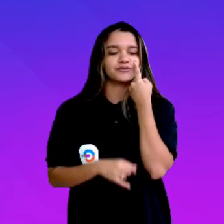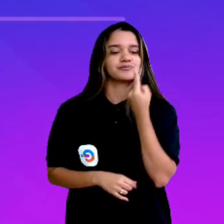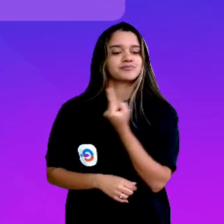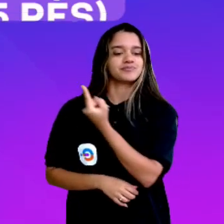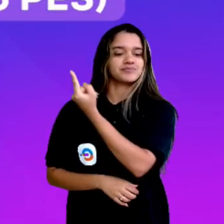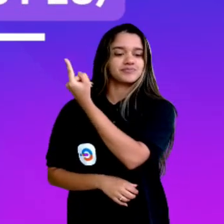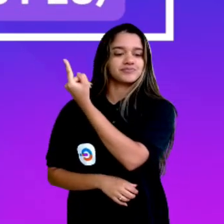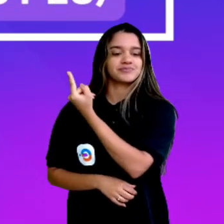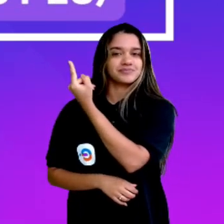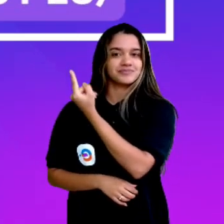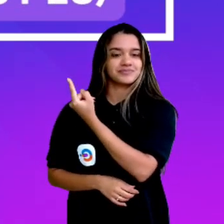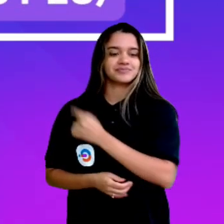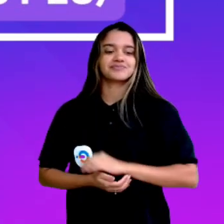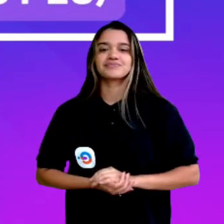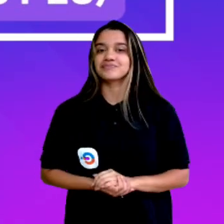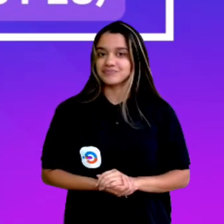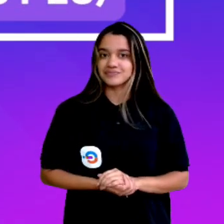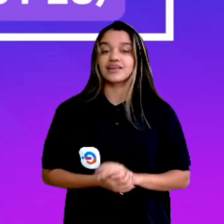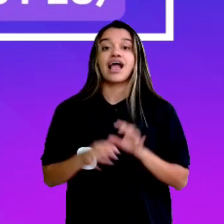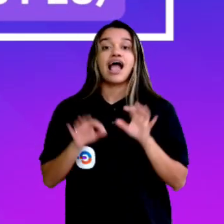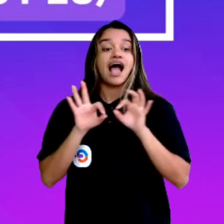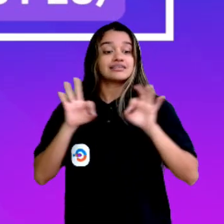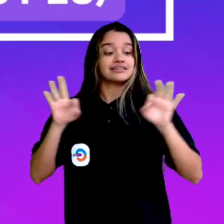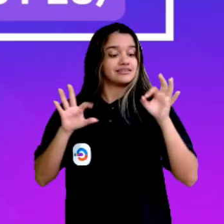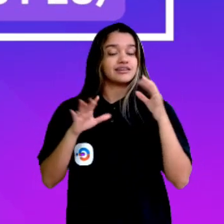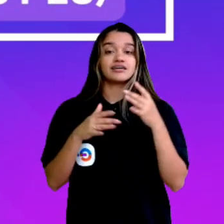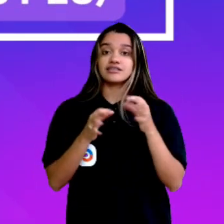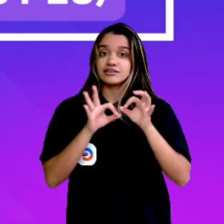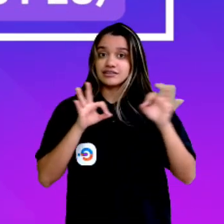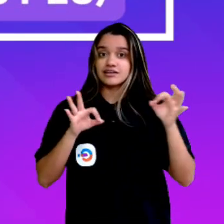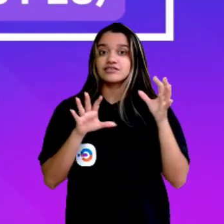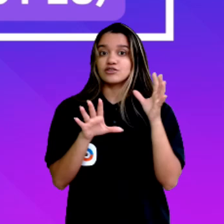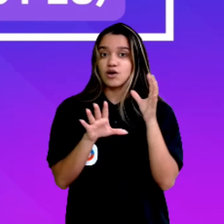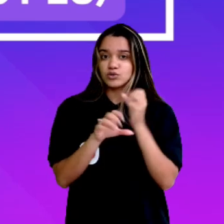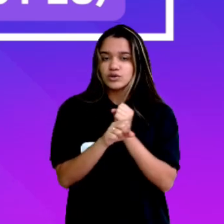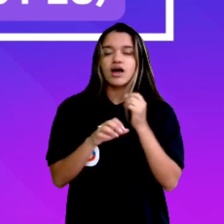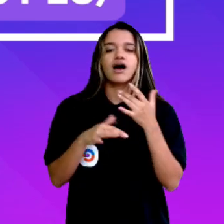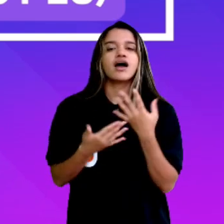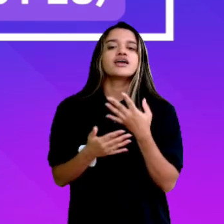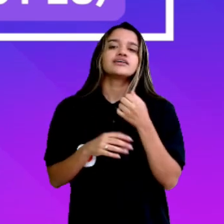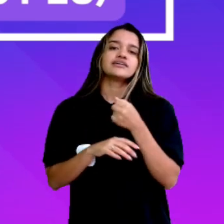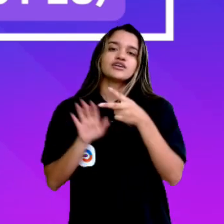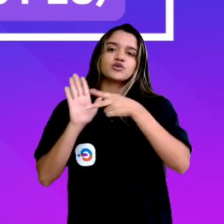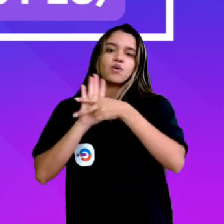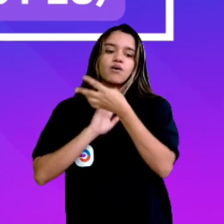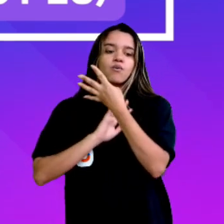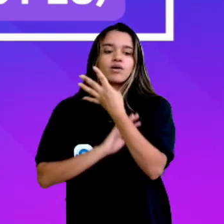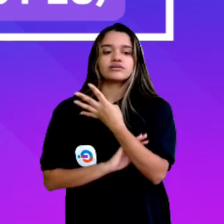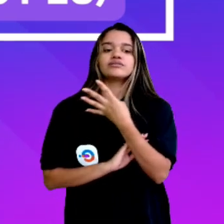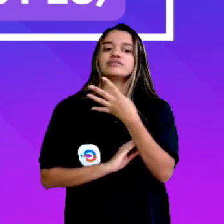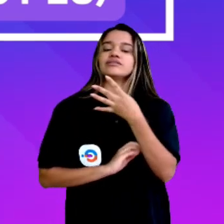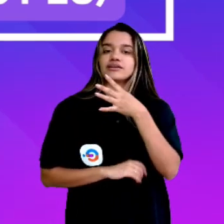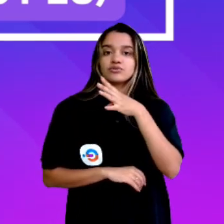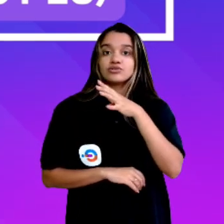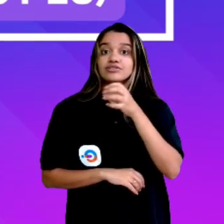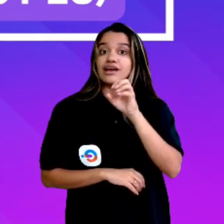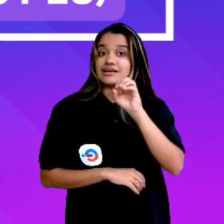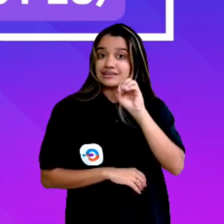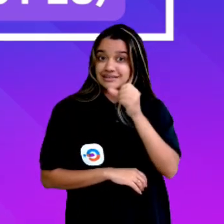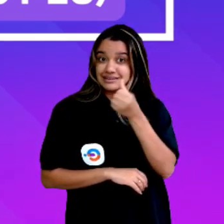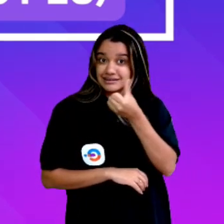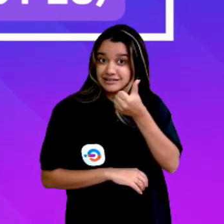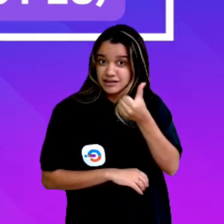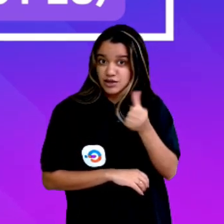uma delas, no caso aqui a distância total, que foi igual a 471,02 metros, ou seja,